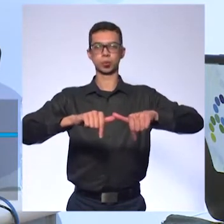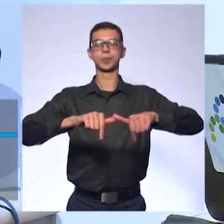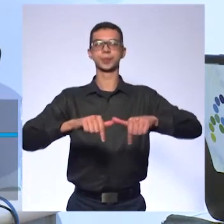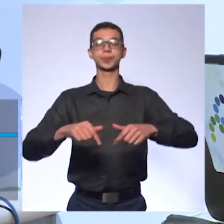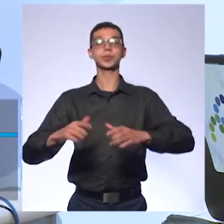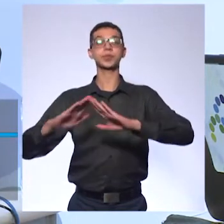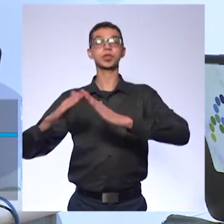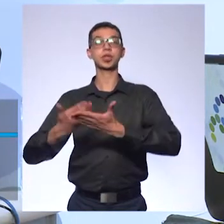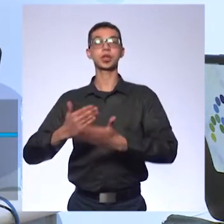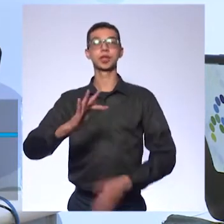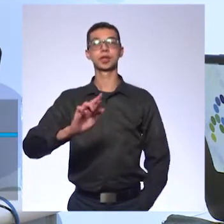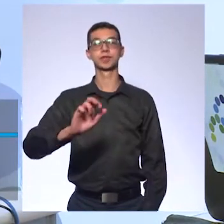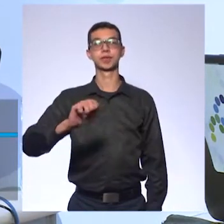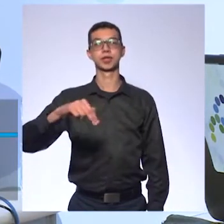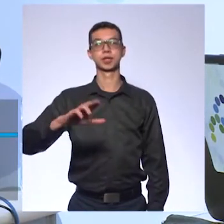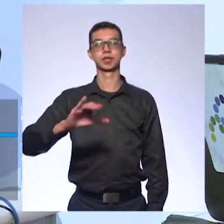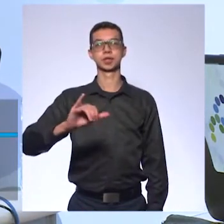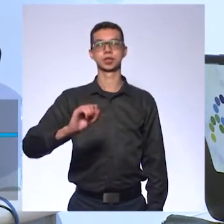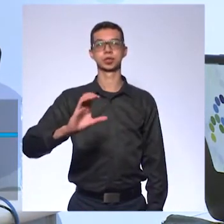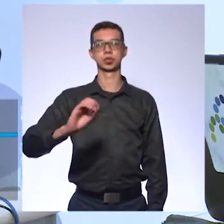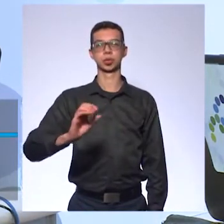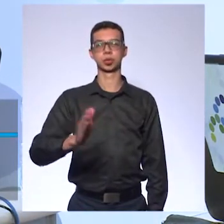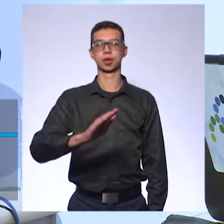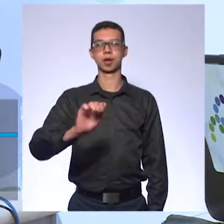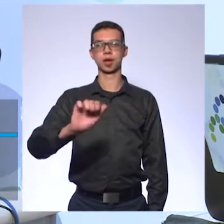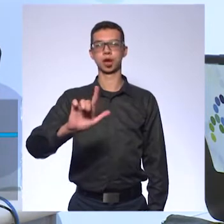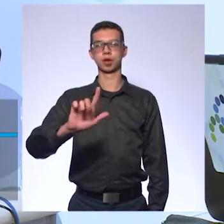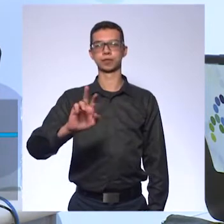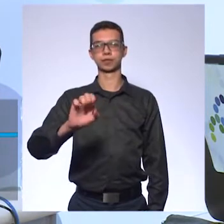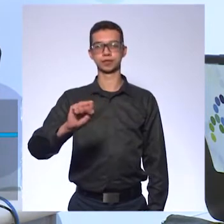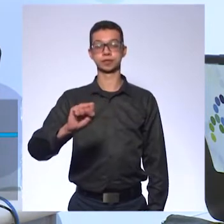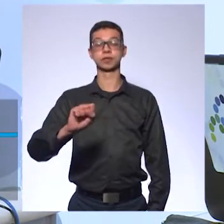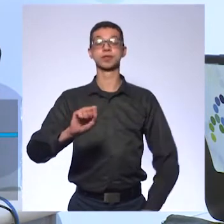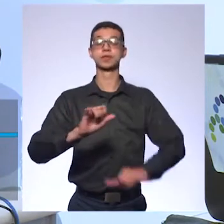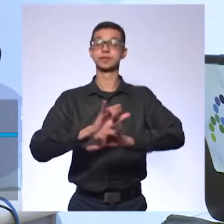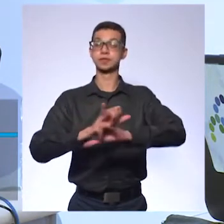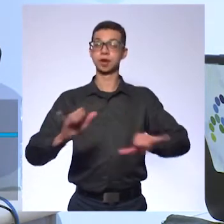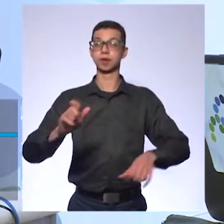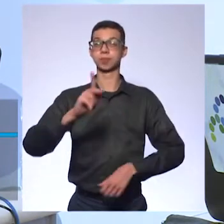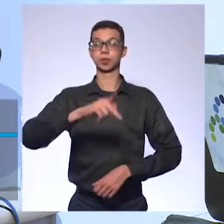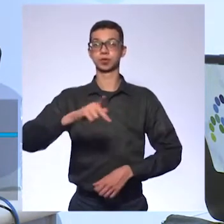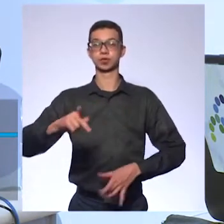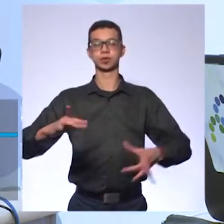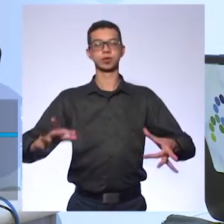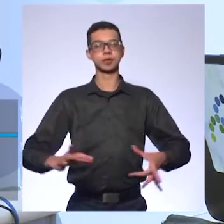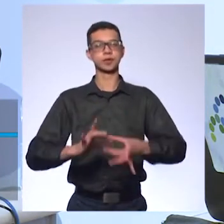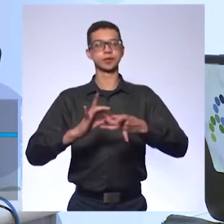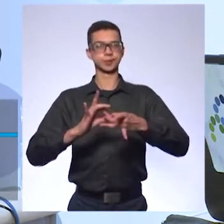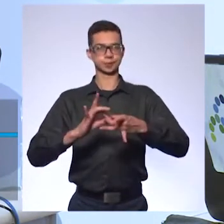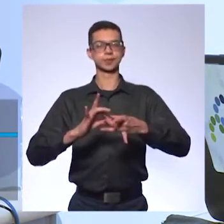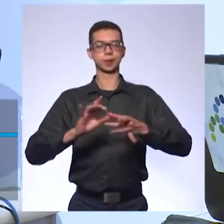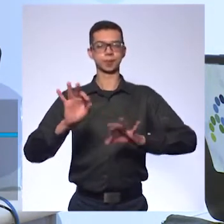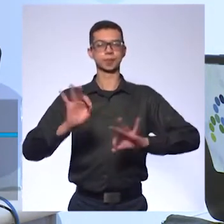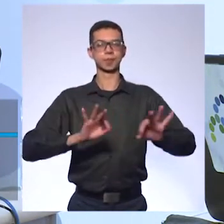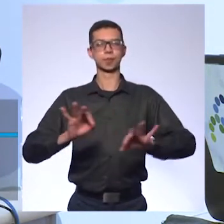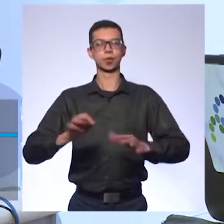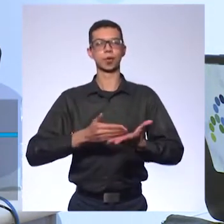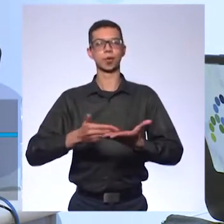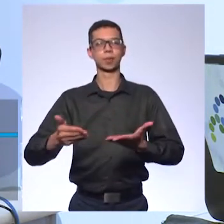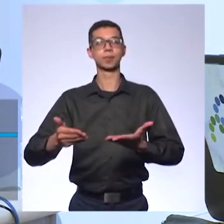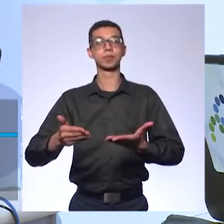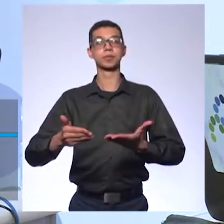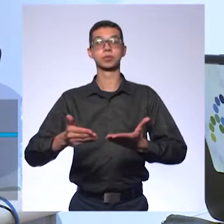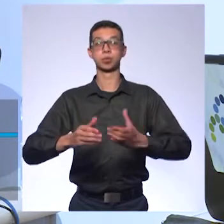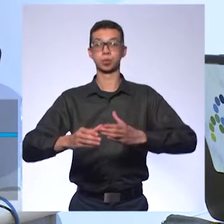Brizola, disse que os professores estão envolvidos e que já começaram aí a preparação para o concurso. Então, fica